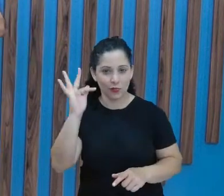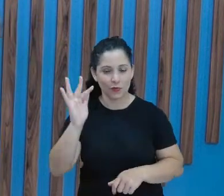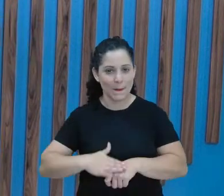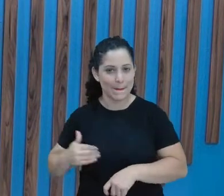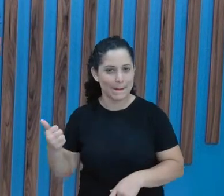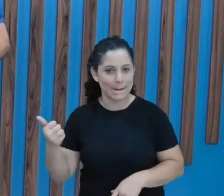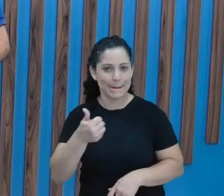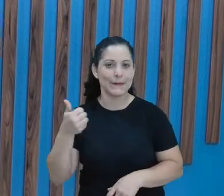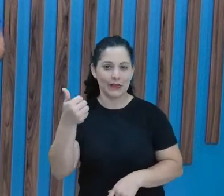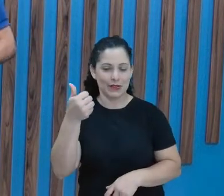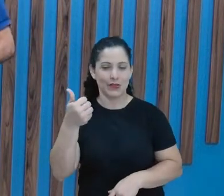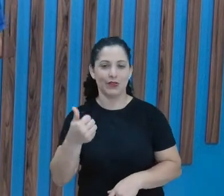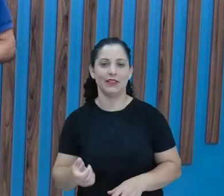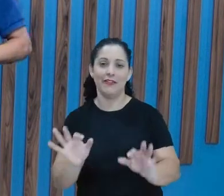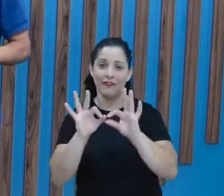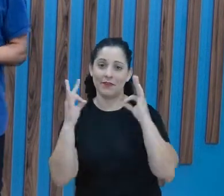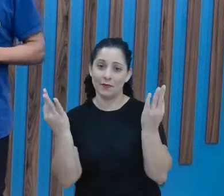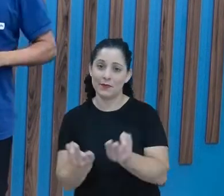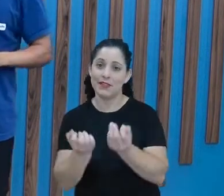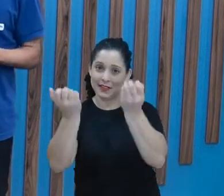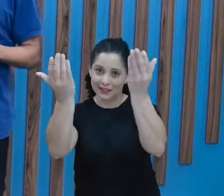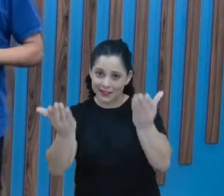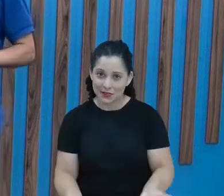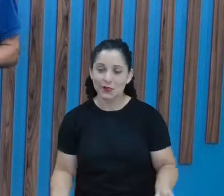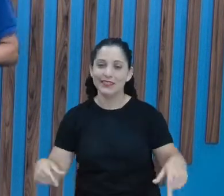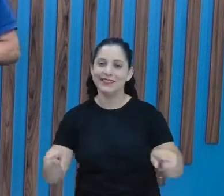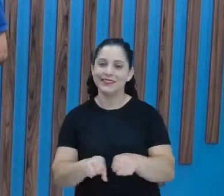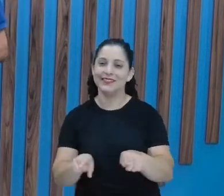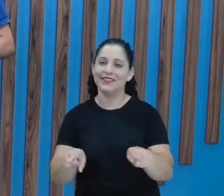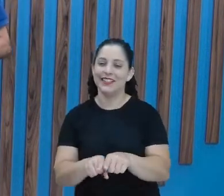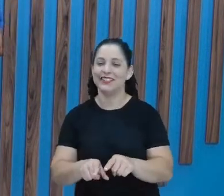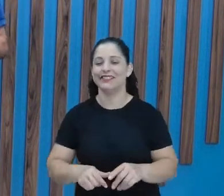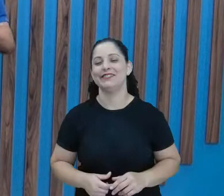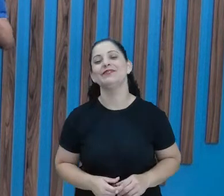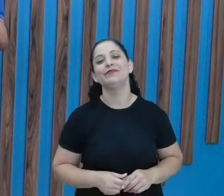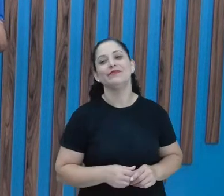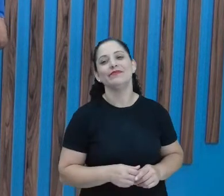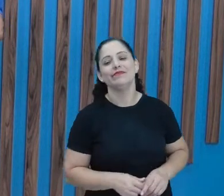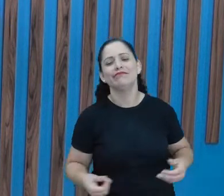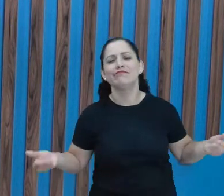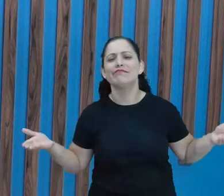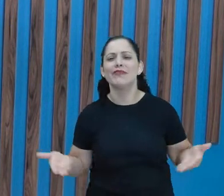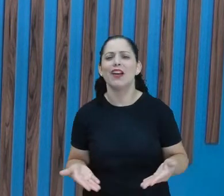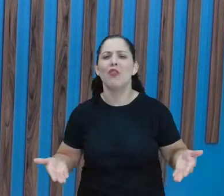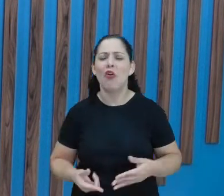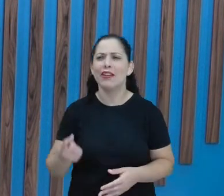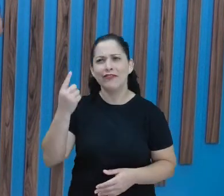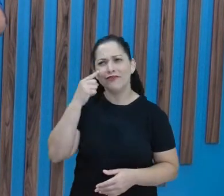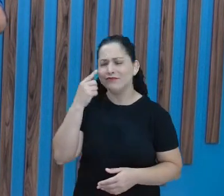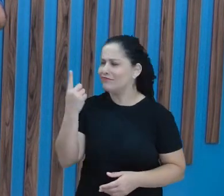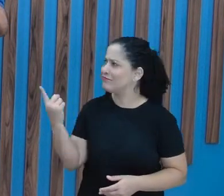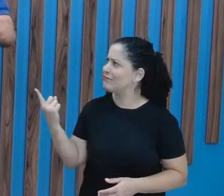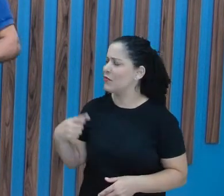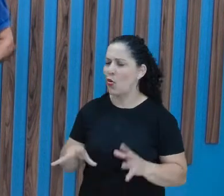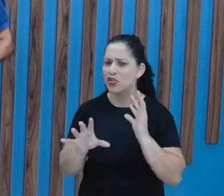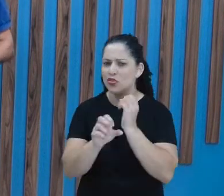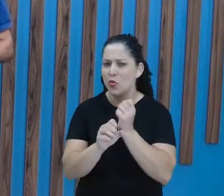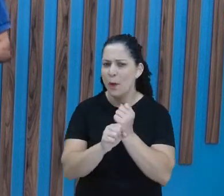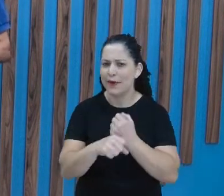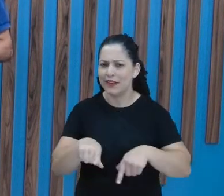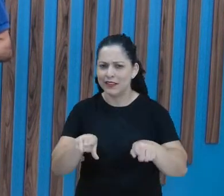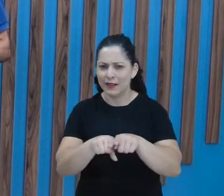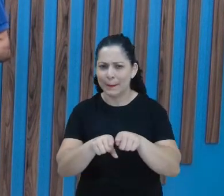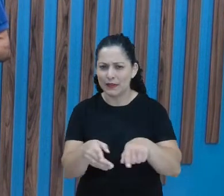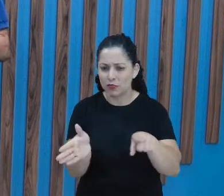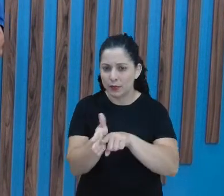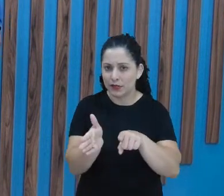a sua família e para você também. Exatamente. Ricardinho, se você fizer isso com a soma, mas também funciona com